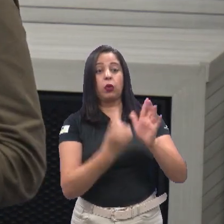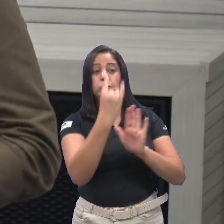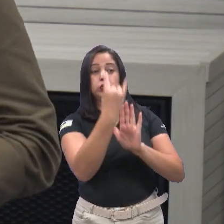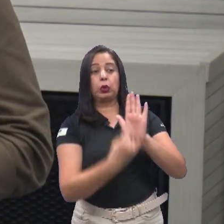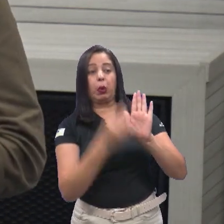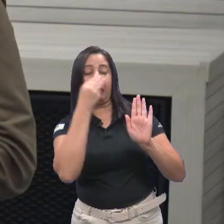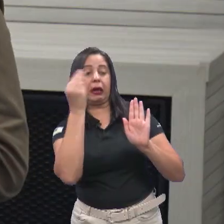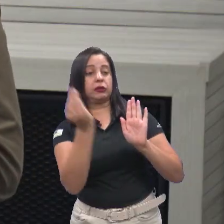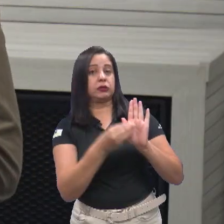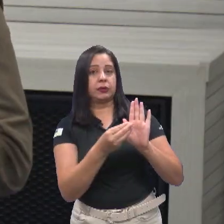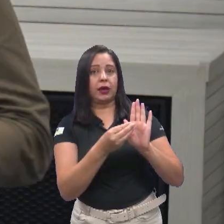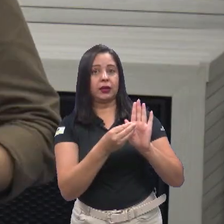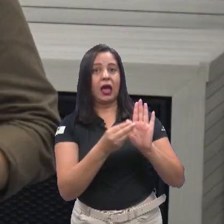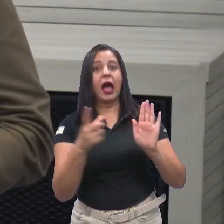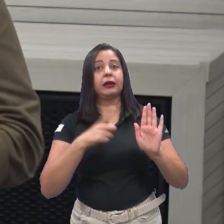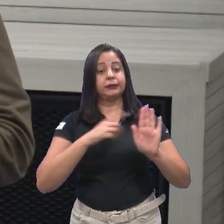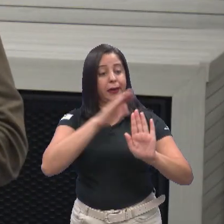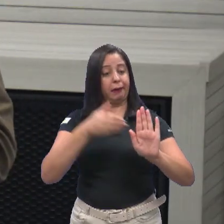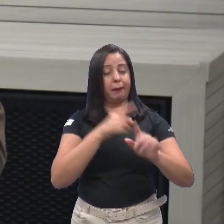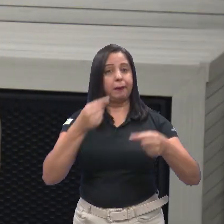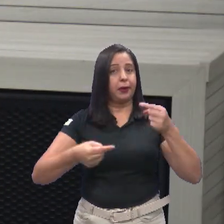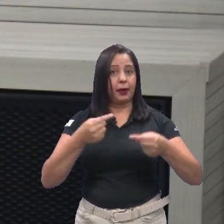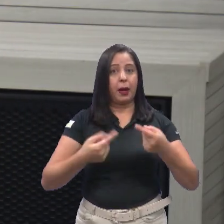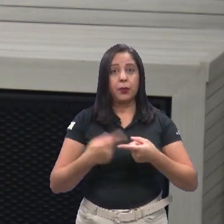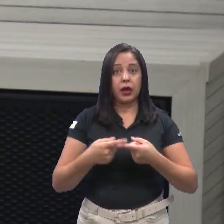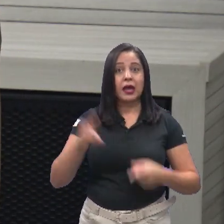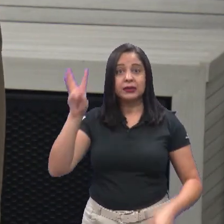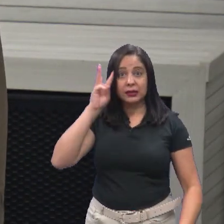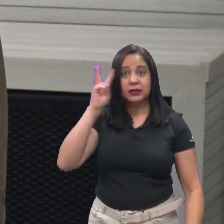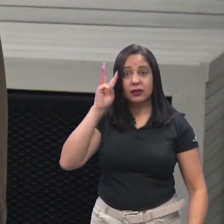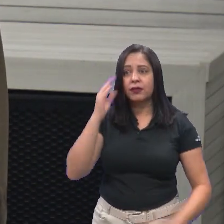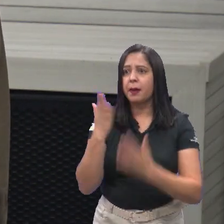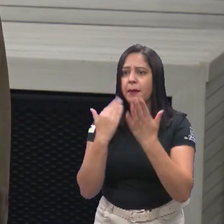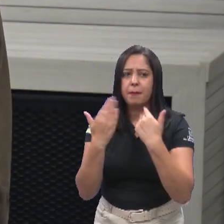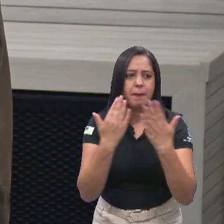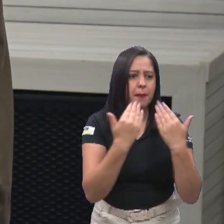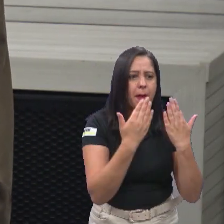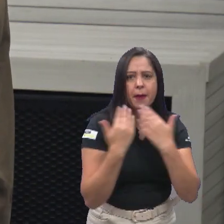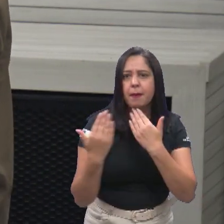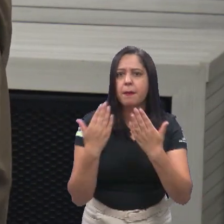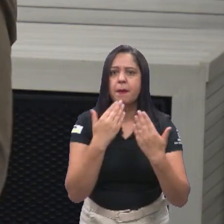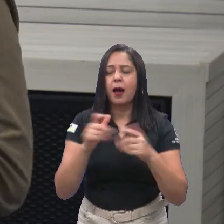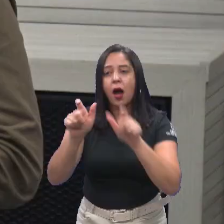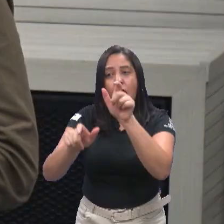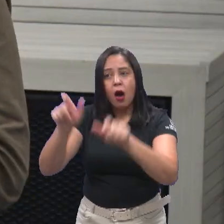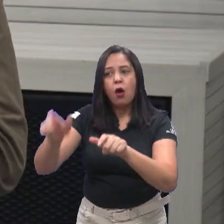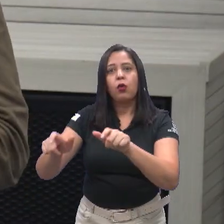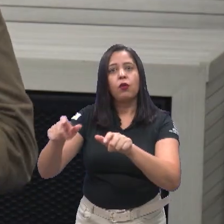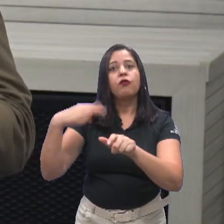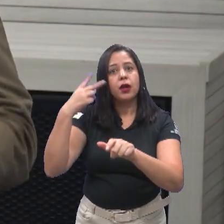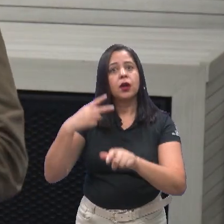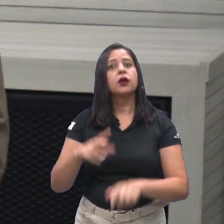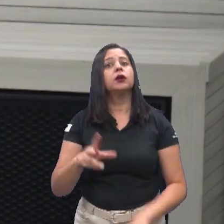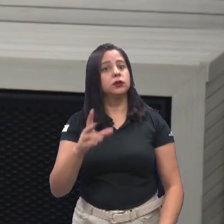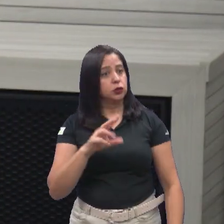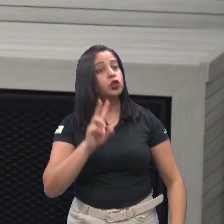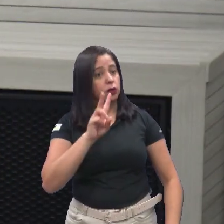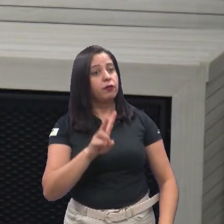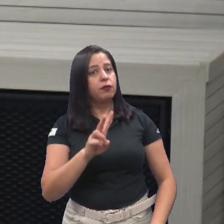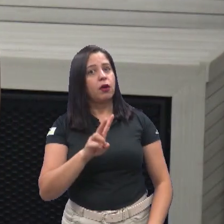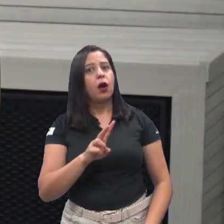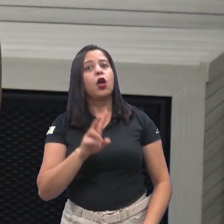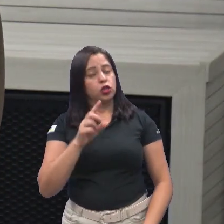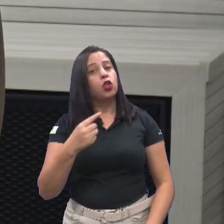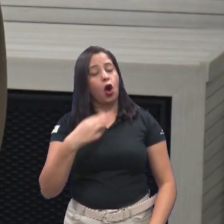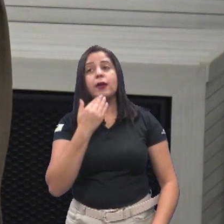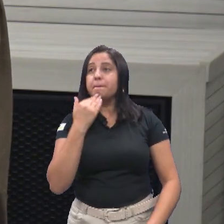controvérsia injusta, porque terça-feira, de fato, eu conversei com boa parte dos vereadores da base do governo que me falaram: Tomás, nós vamos cobrar do